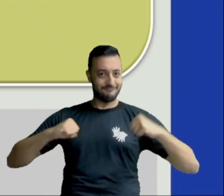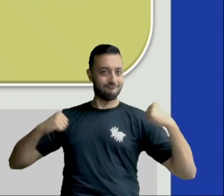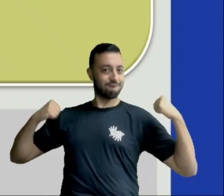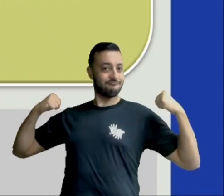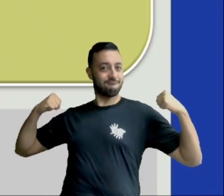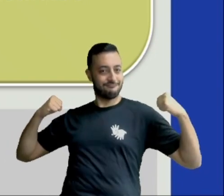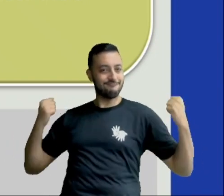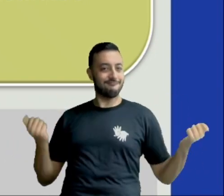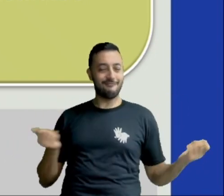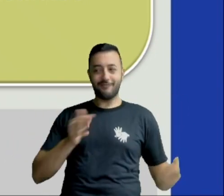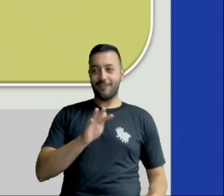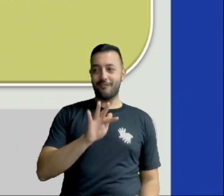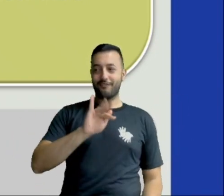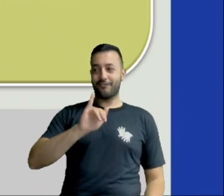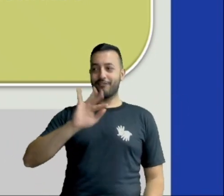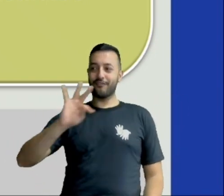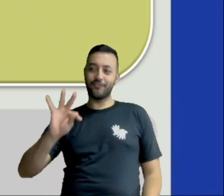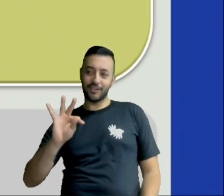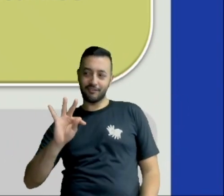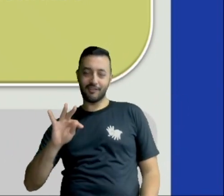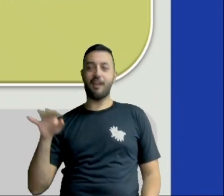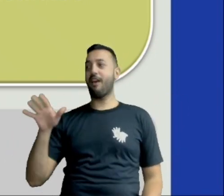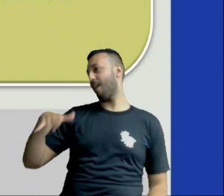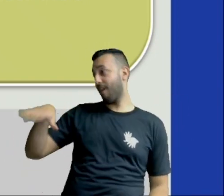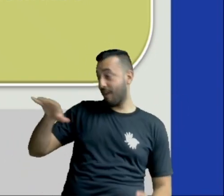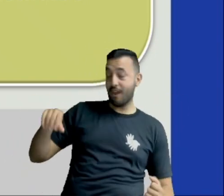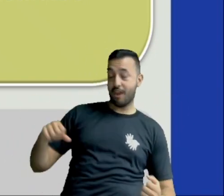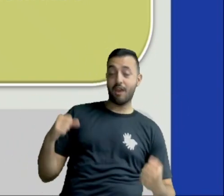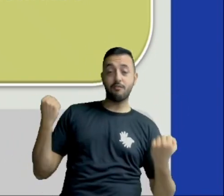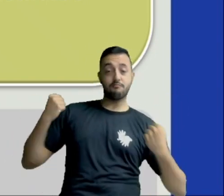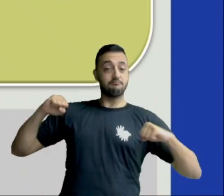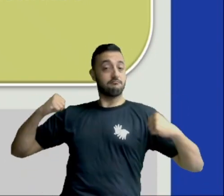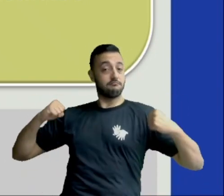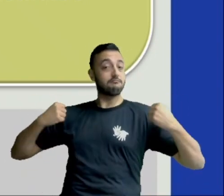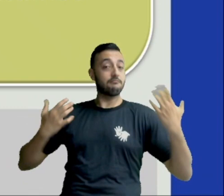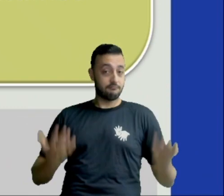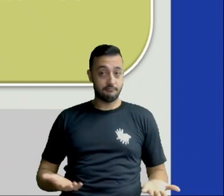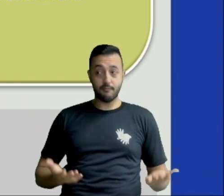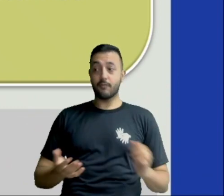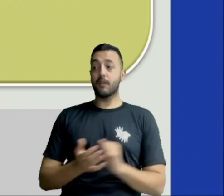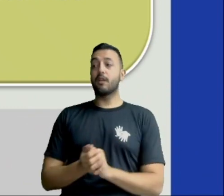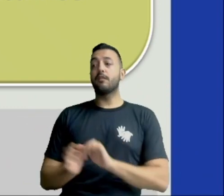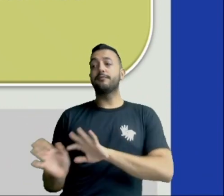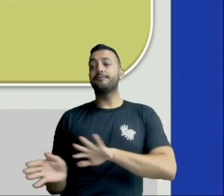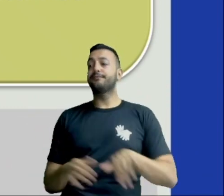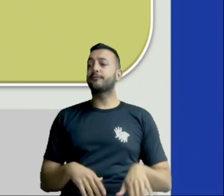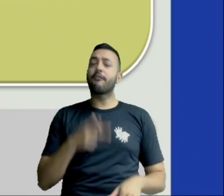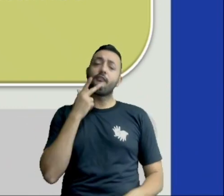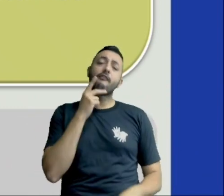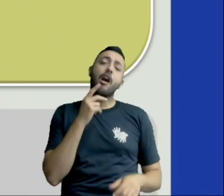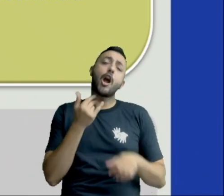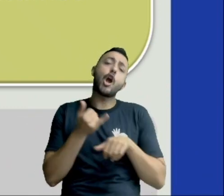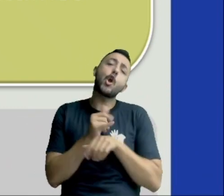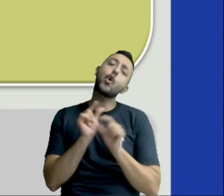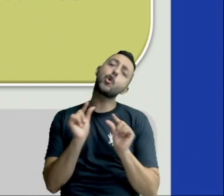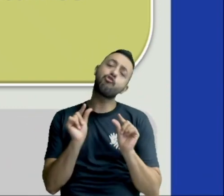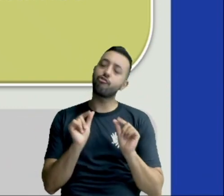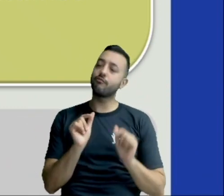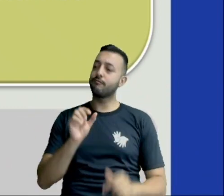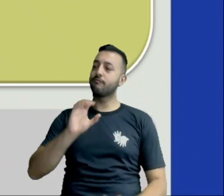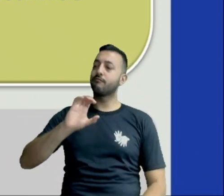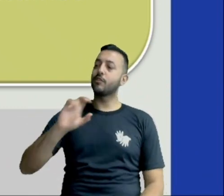They are fit. Eles estão em forma. Agora eu quero dizer que é gordinho. Como é que eu falo?